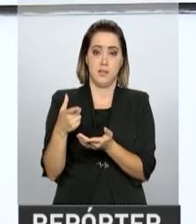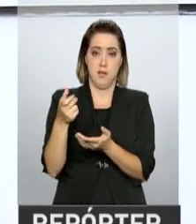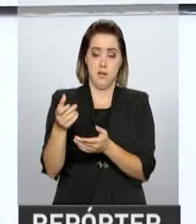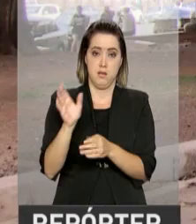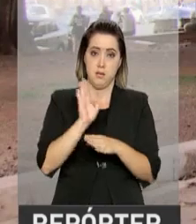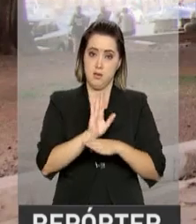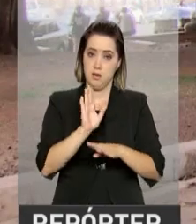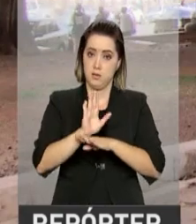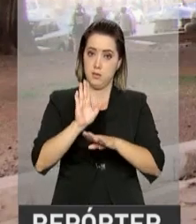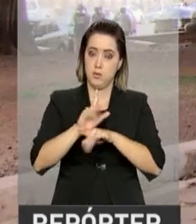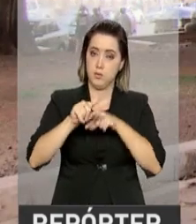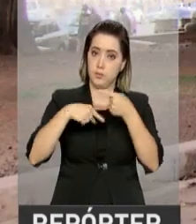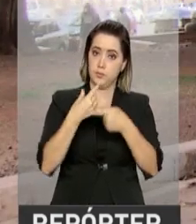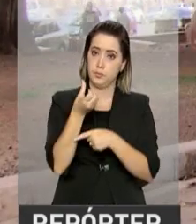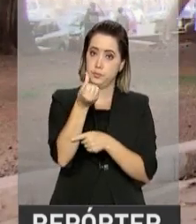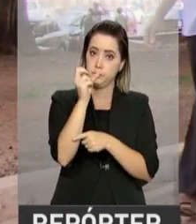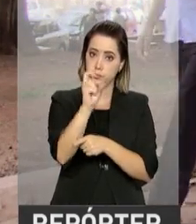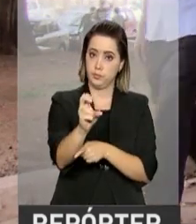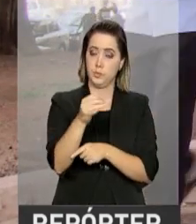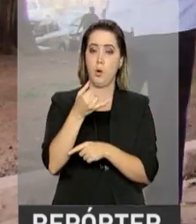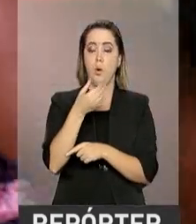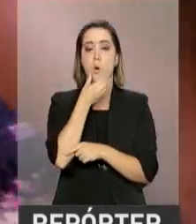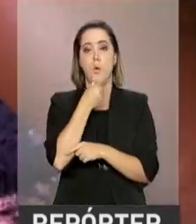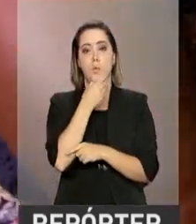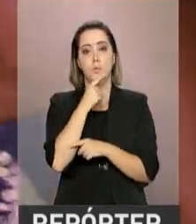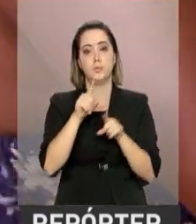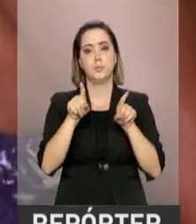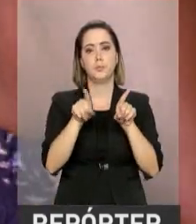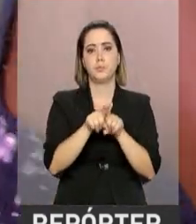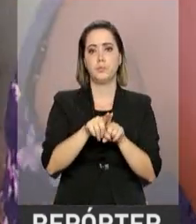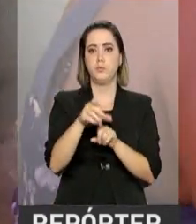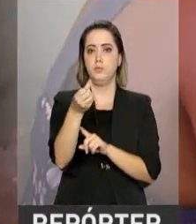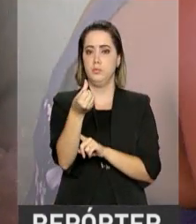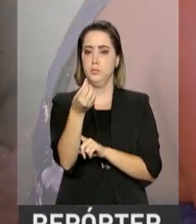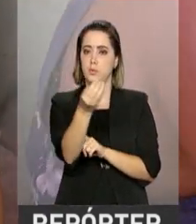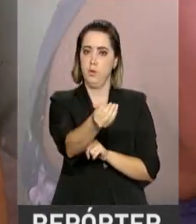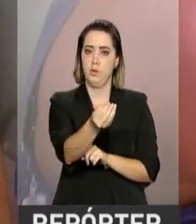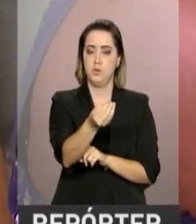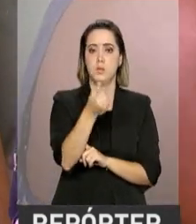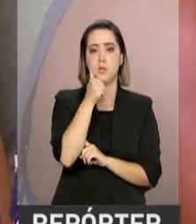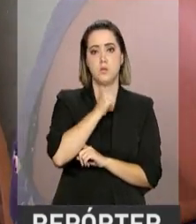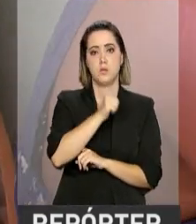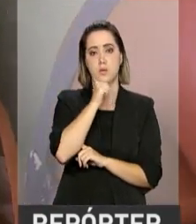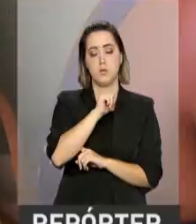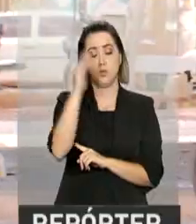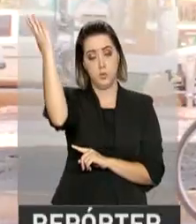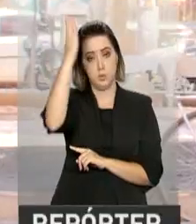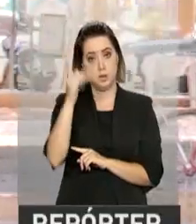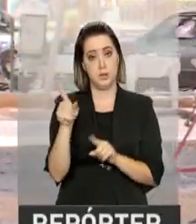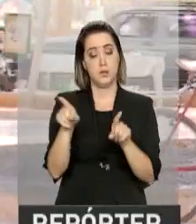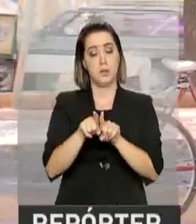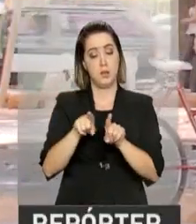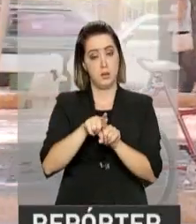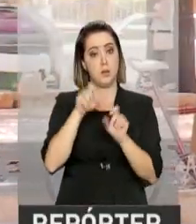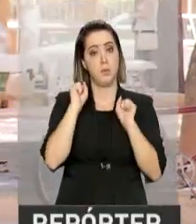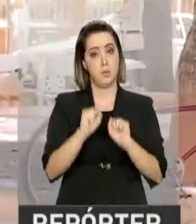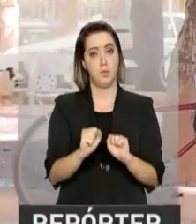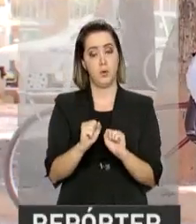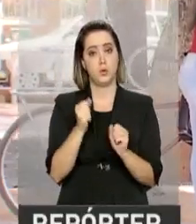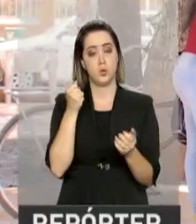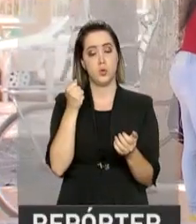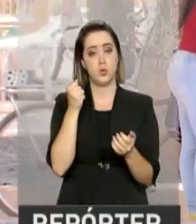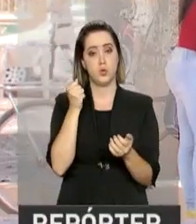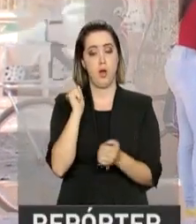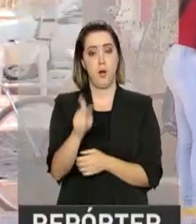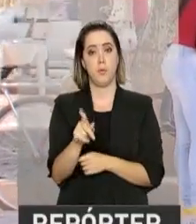aposentadoria depois dos 65 anos para homens e dos 60 para mulheres, os brasileiros também podem se aposentar